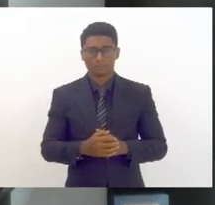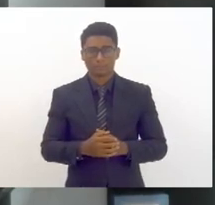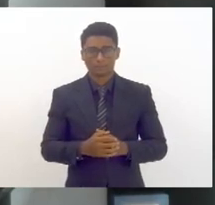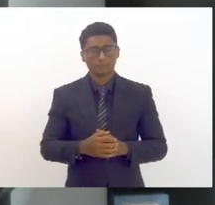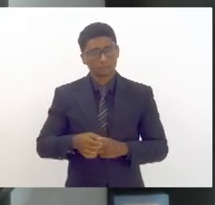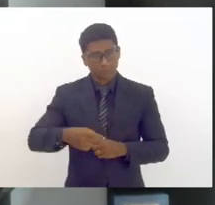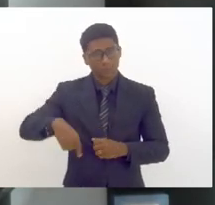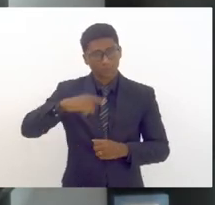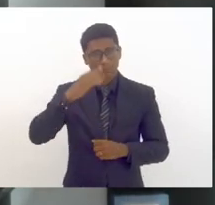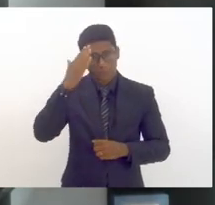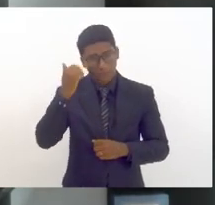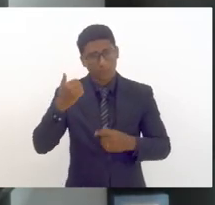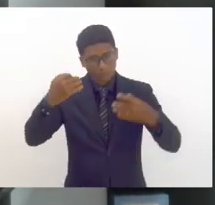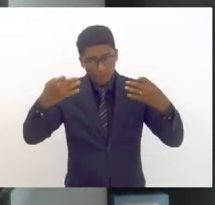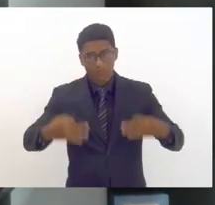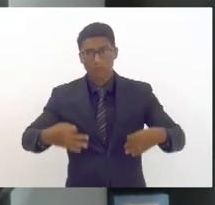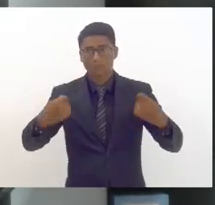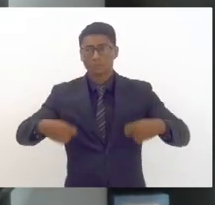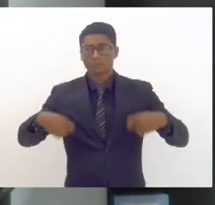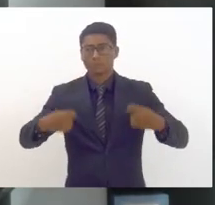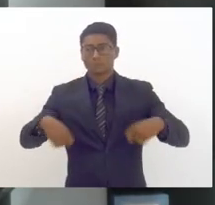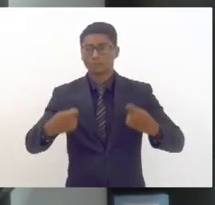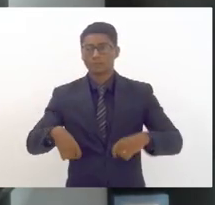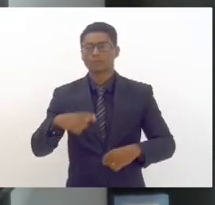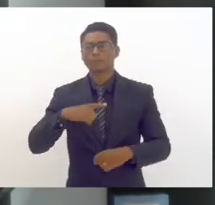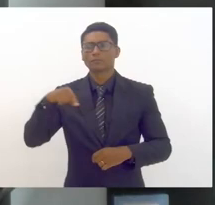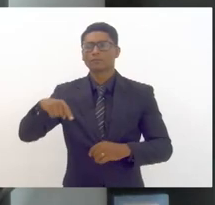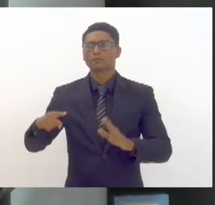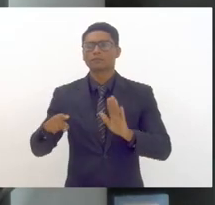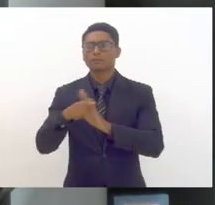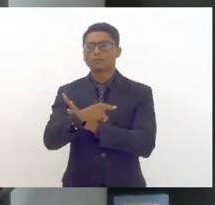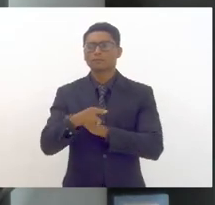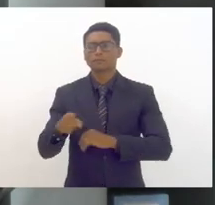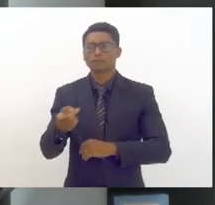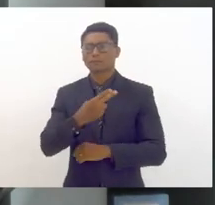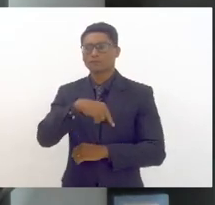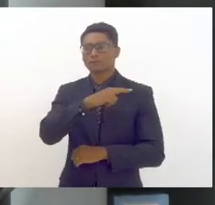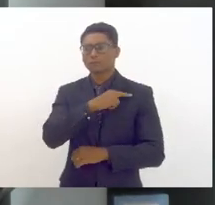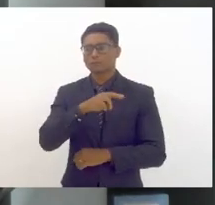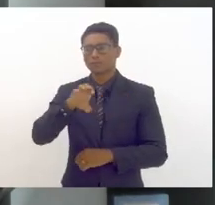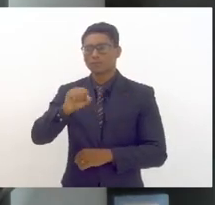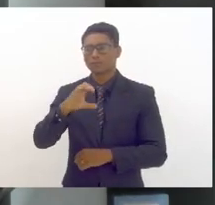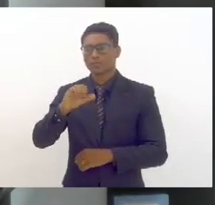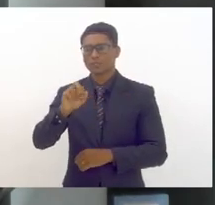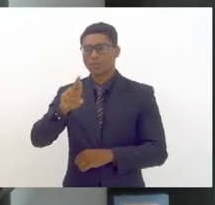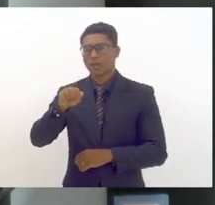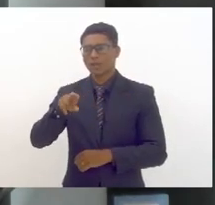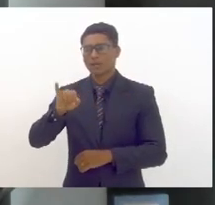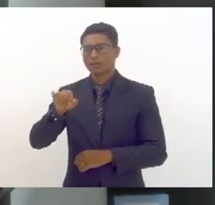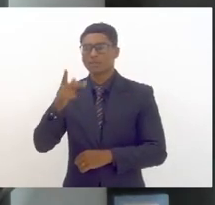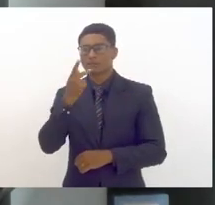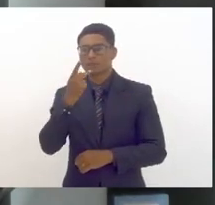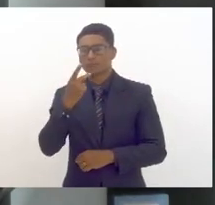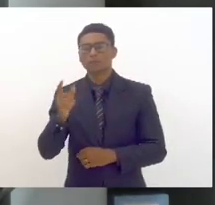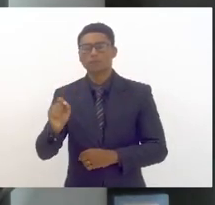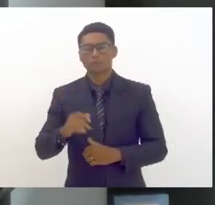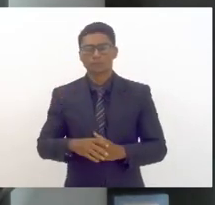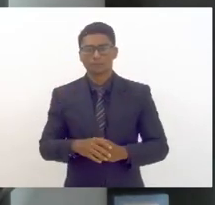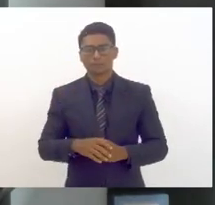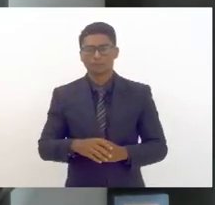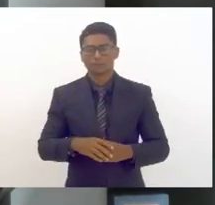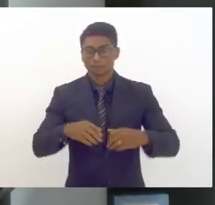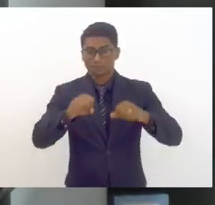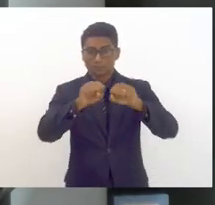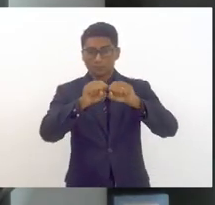uma noção. Aqui, né, tem uma pergunta que é do Tenente Coronel Scarani, que ele diz o seguinte: esse sistema